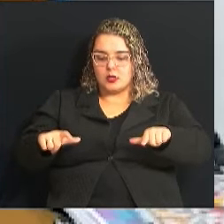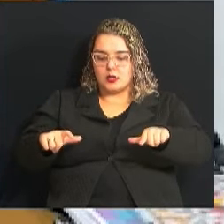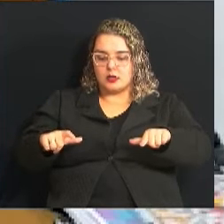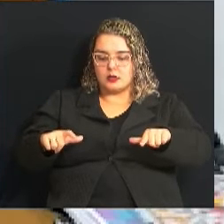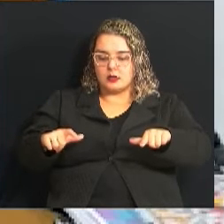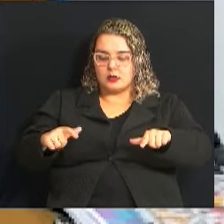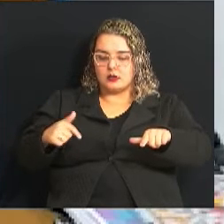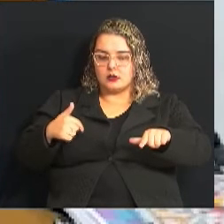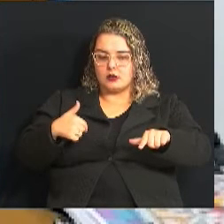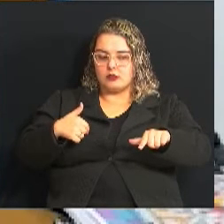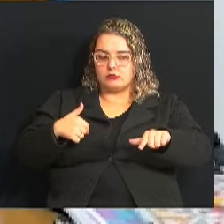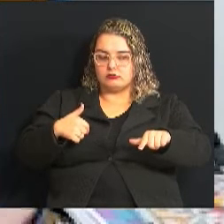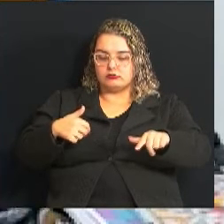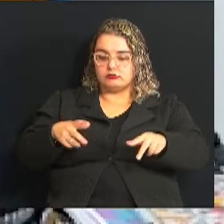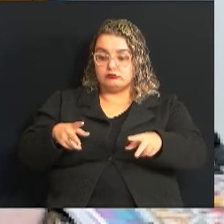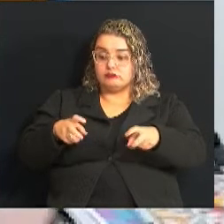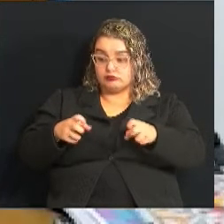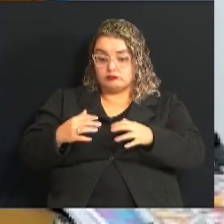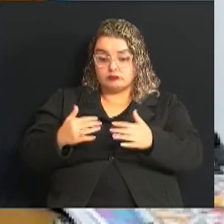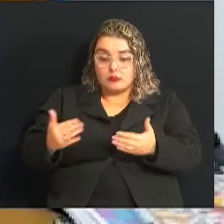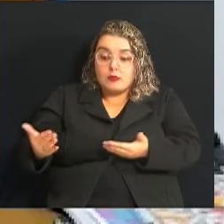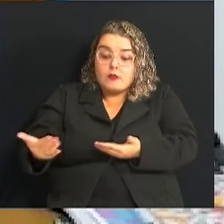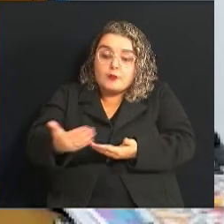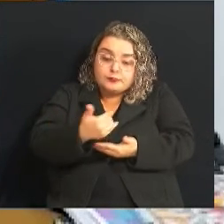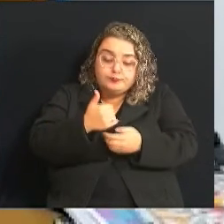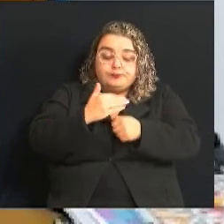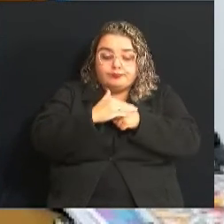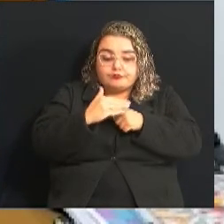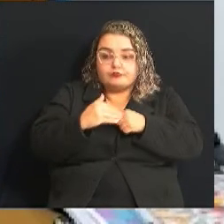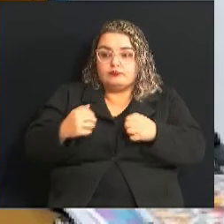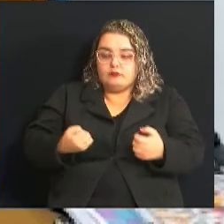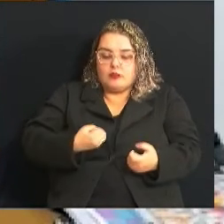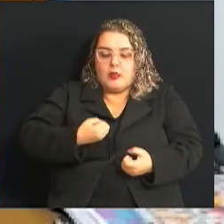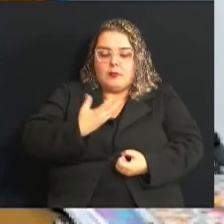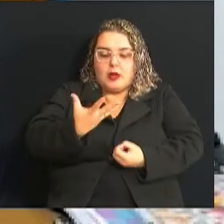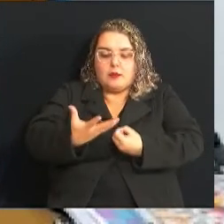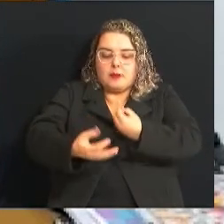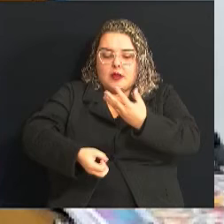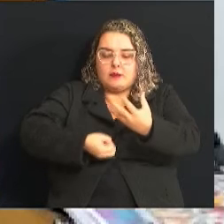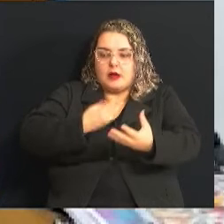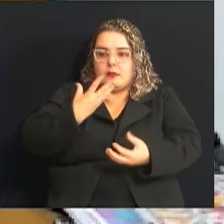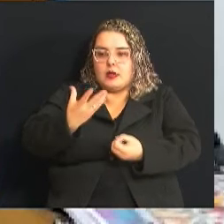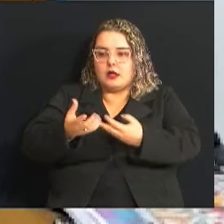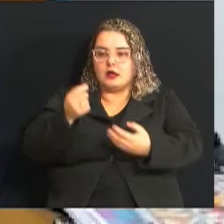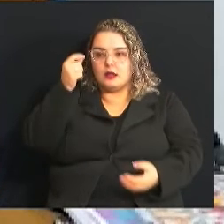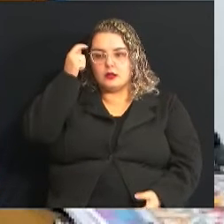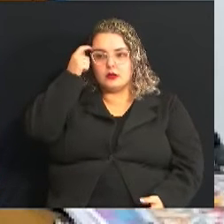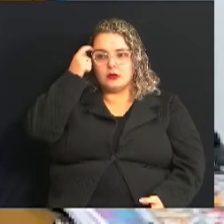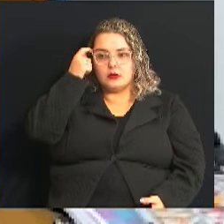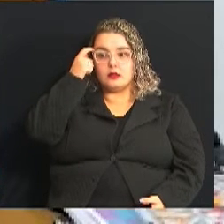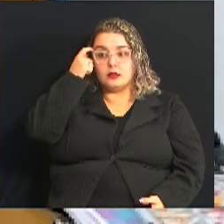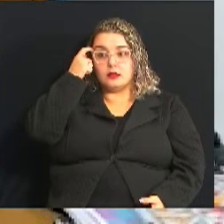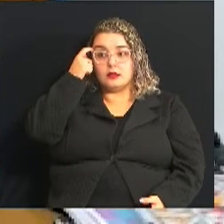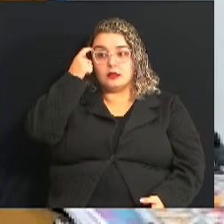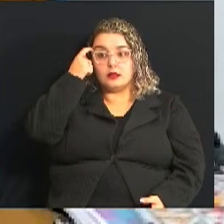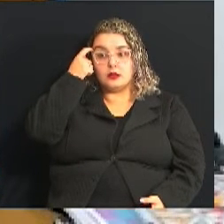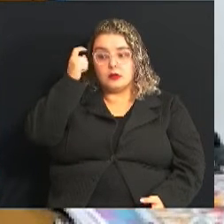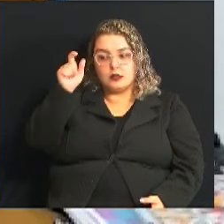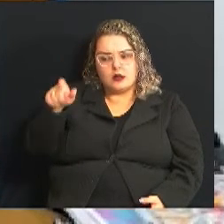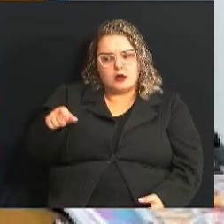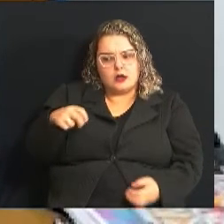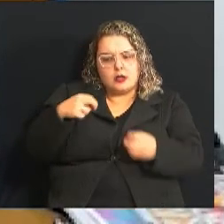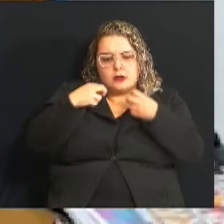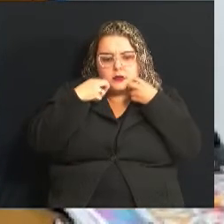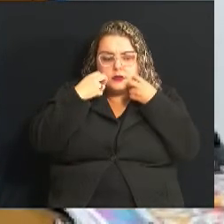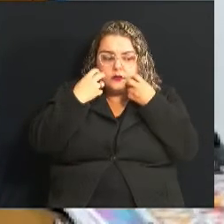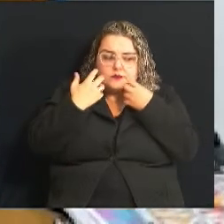identifiquei de muito acolhimento, ela estava tentando se esvaziar daquele sofrimento, ela estava constrangida em falar daquilo e as